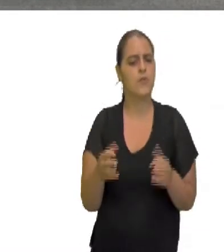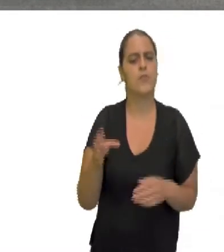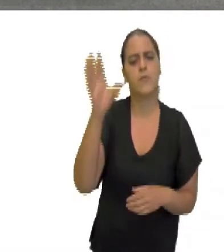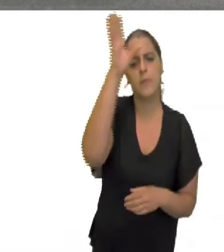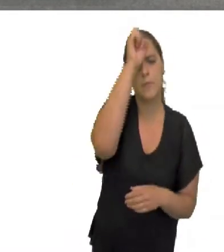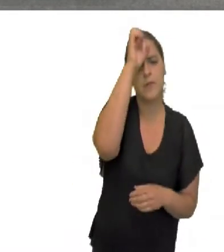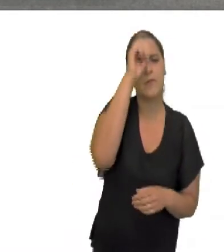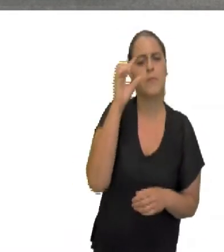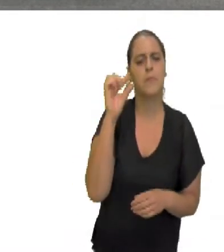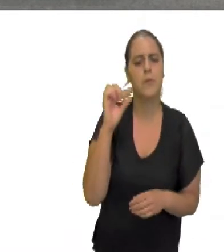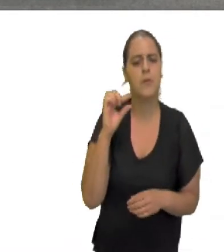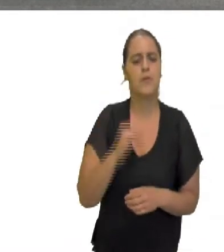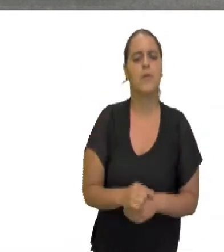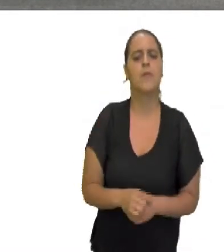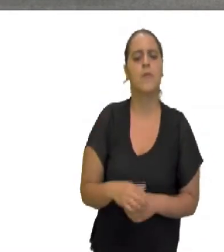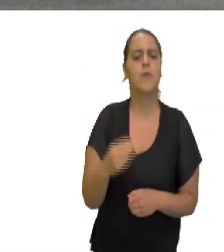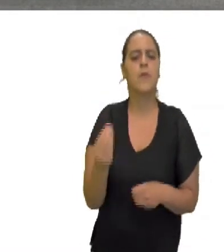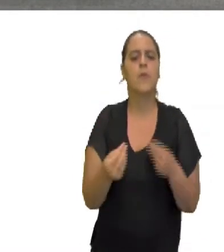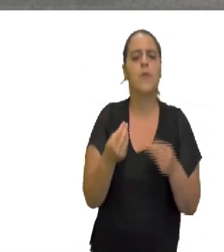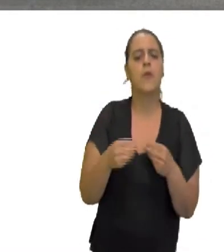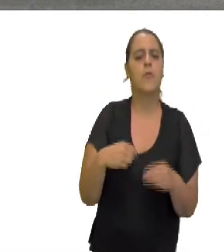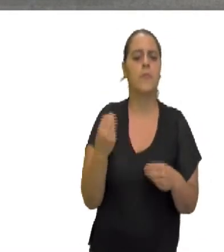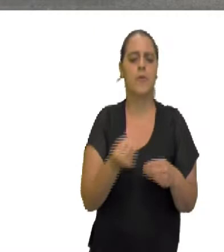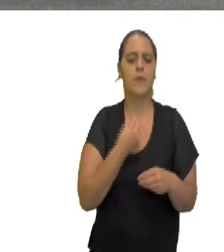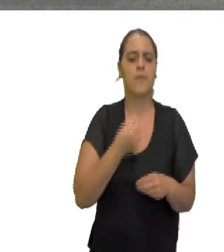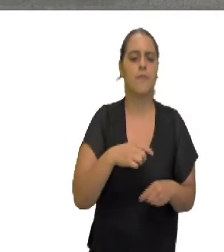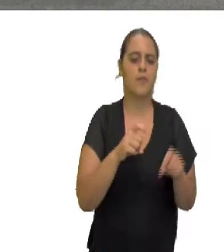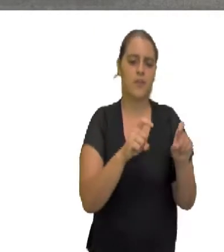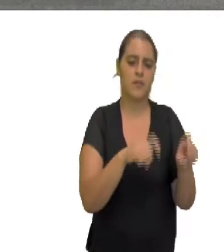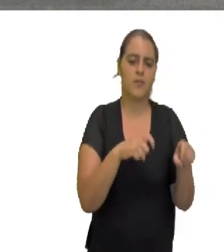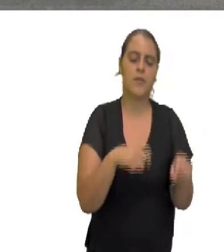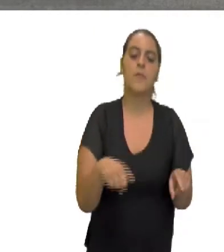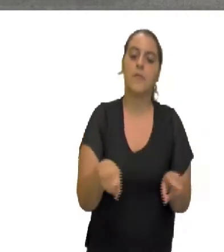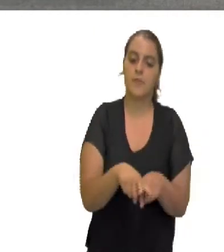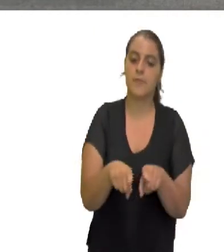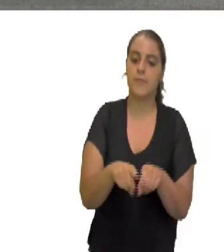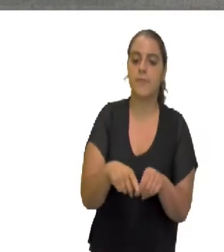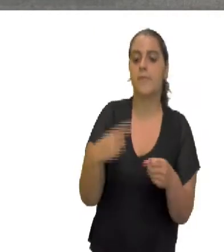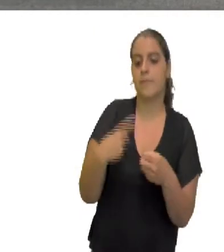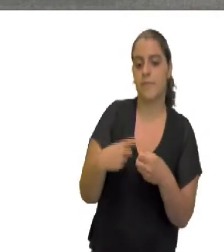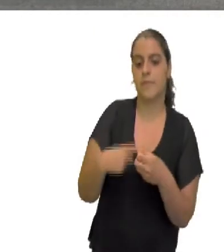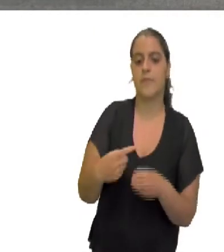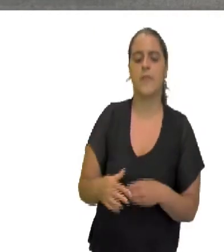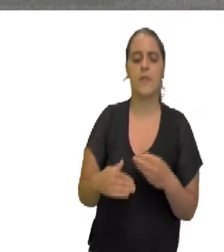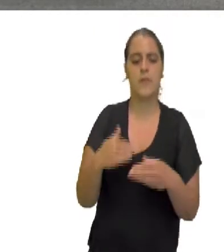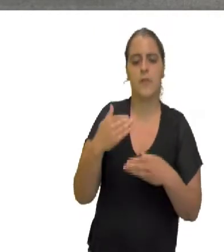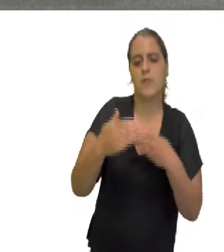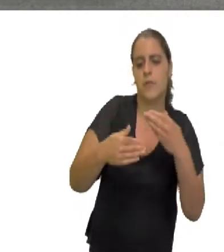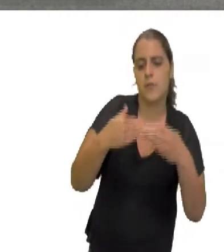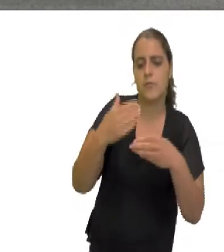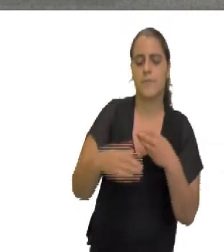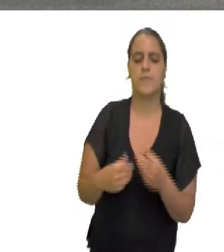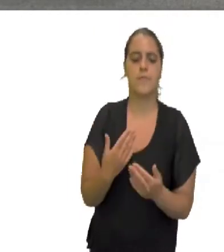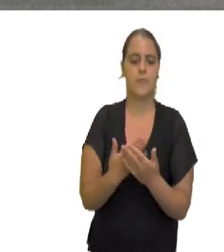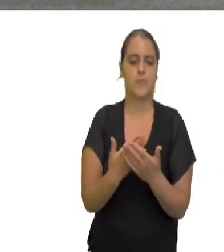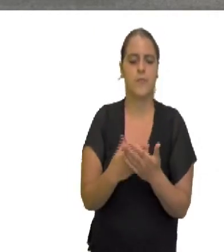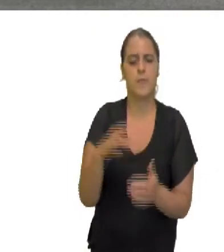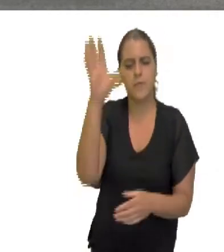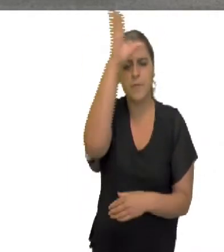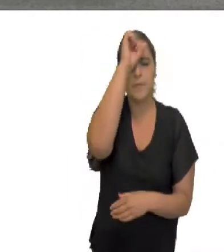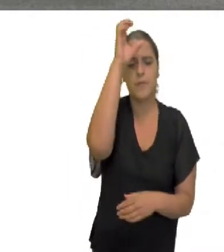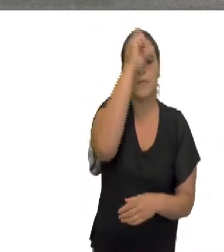um pouquinho sobre como é a vida no campo e na cidade. E no decorrer das aulas sobre esse tema, vocês vão